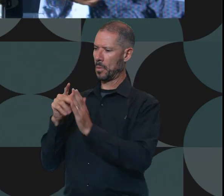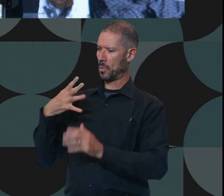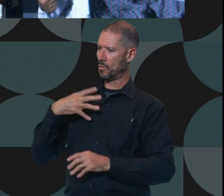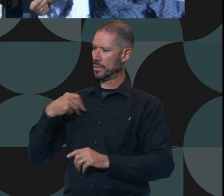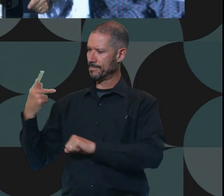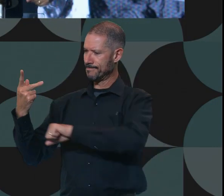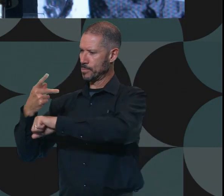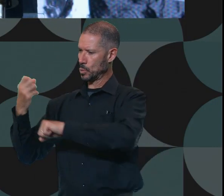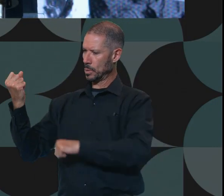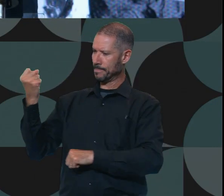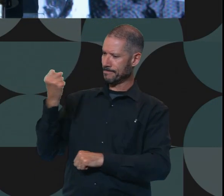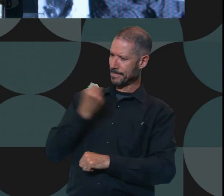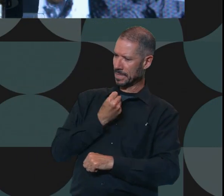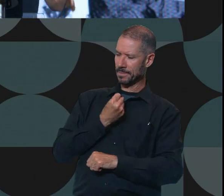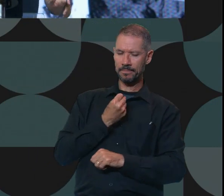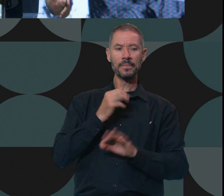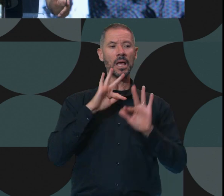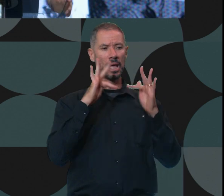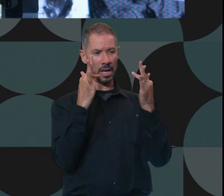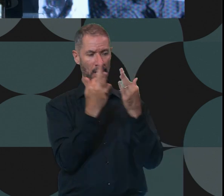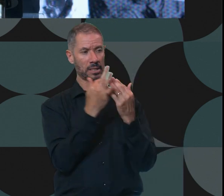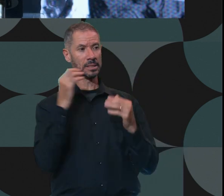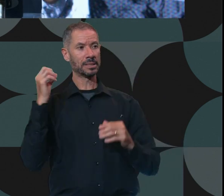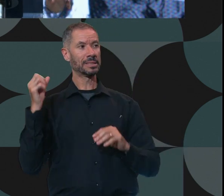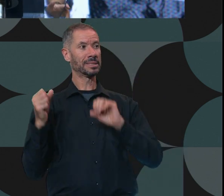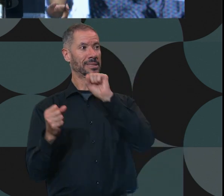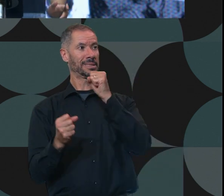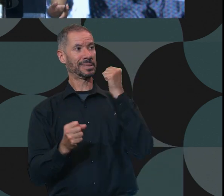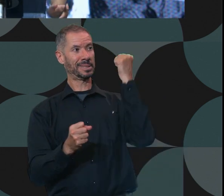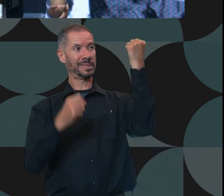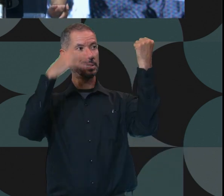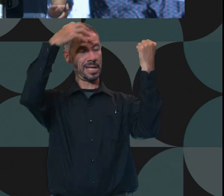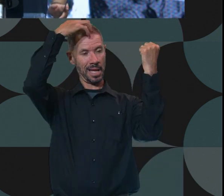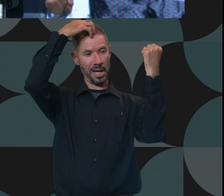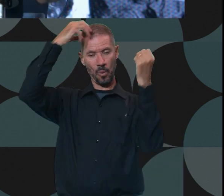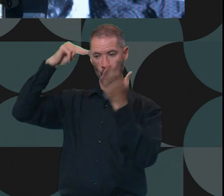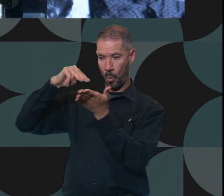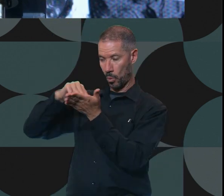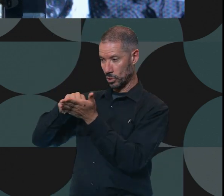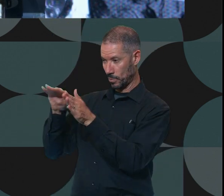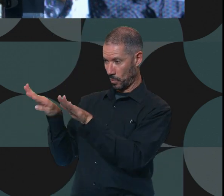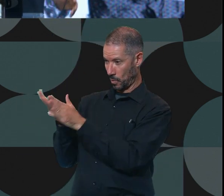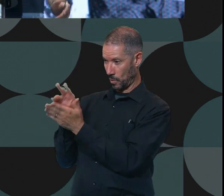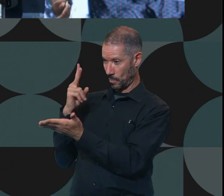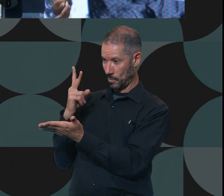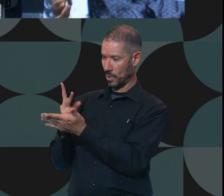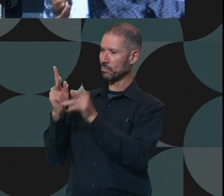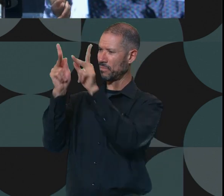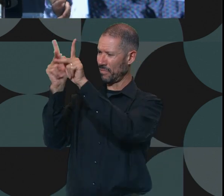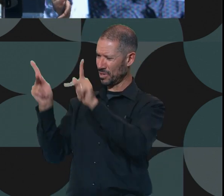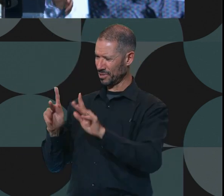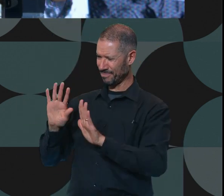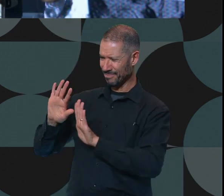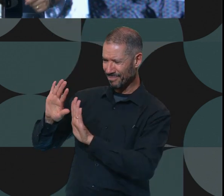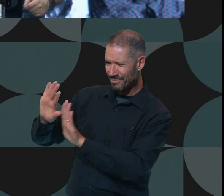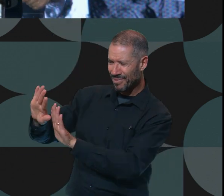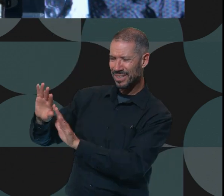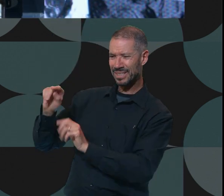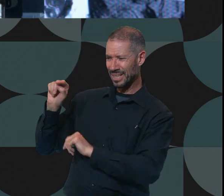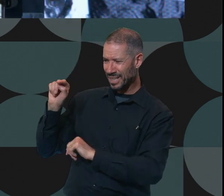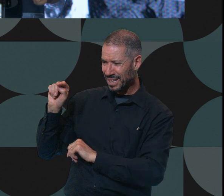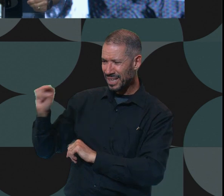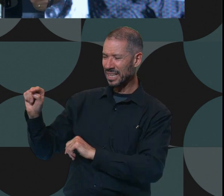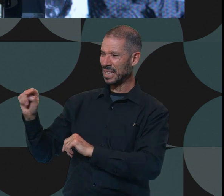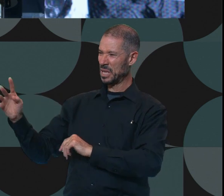Não teria este parente de Saul ainda mais motivos de fazer o mesmo? Deixe-no em paz, que ele